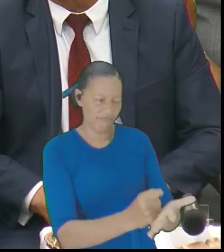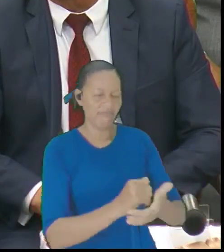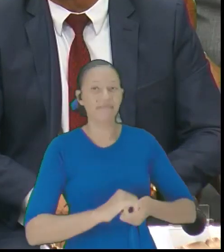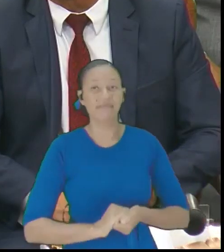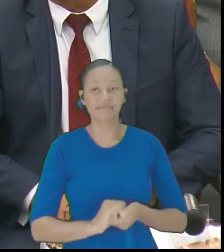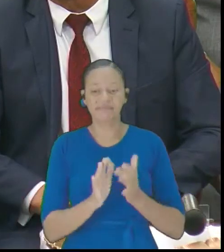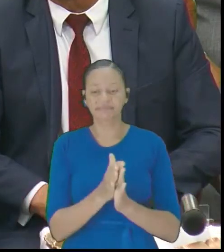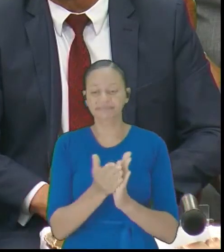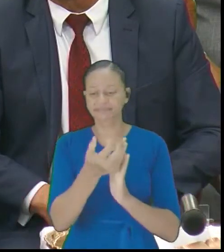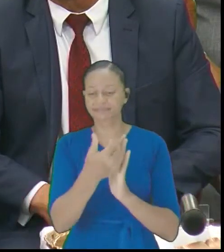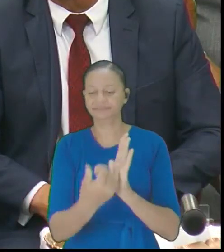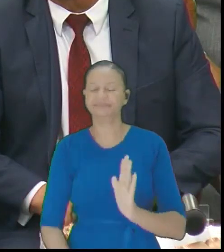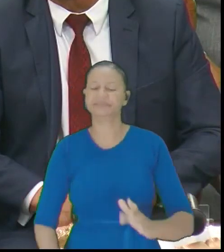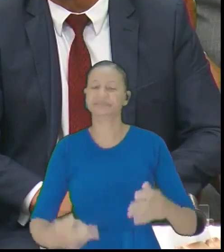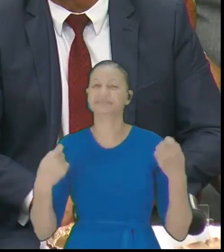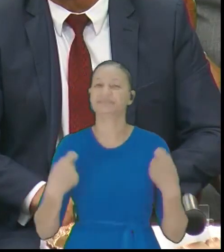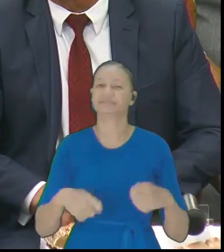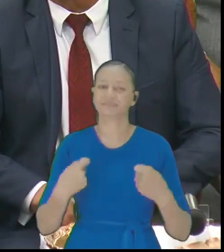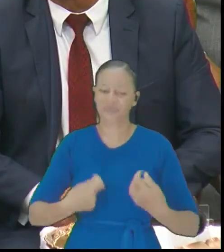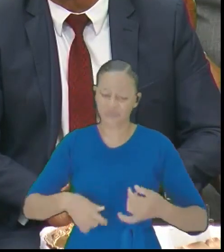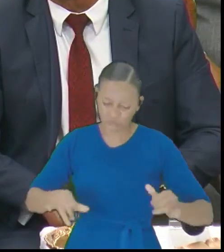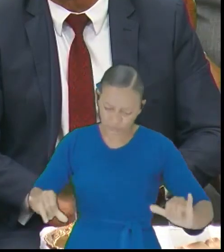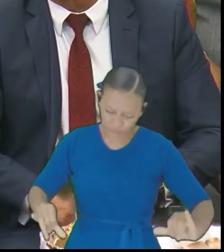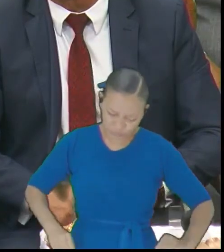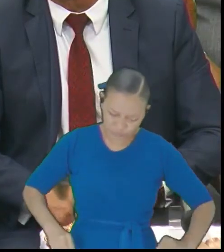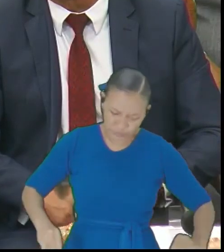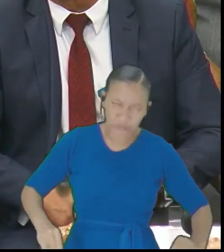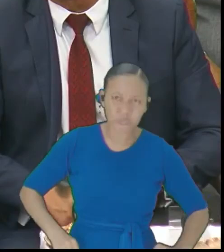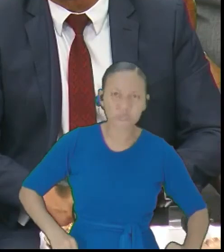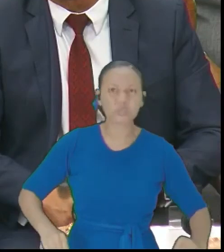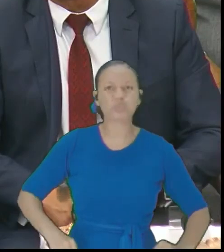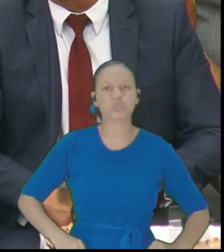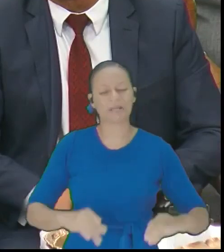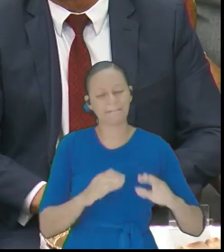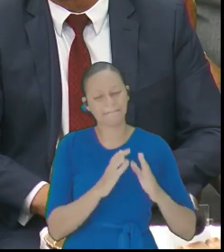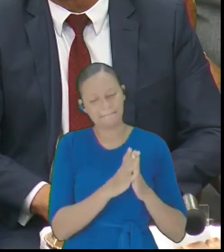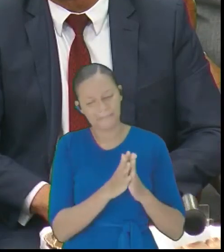A Bíblia diz que nós temos que sofrer o dano, irmão.